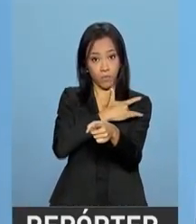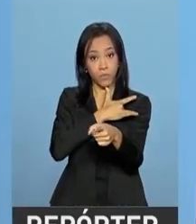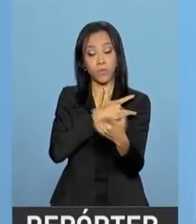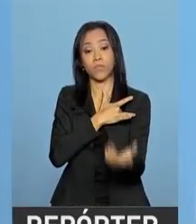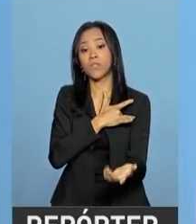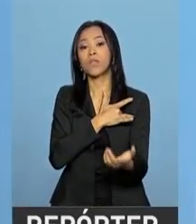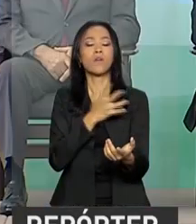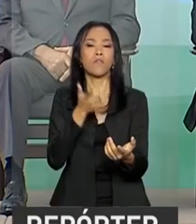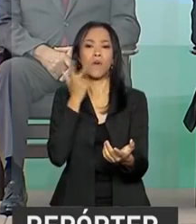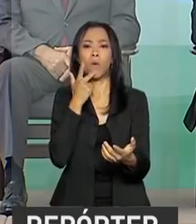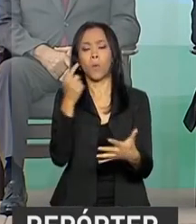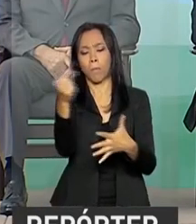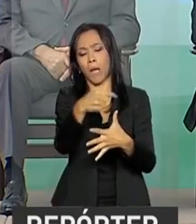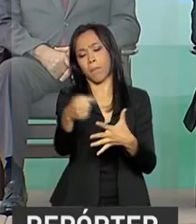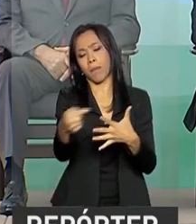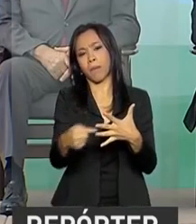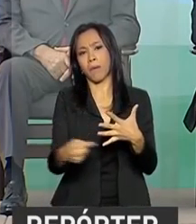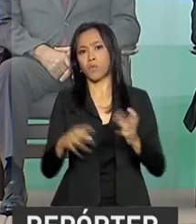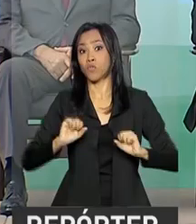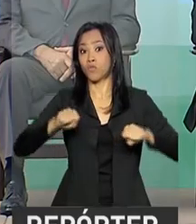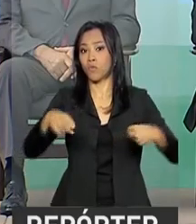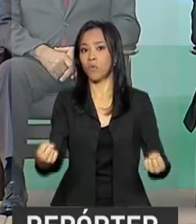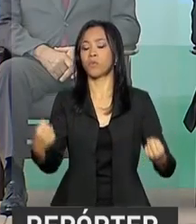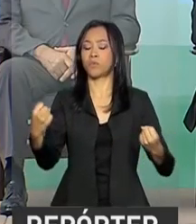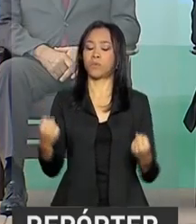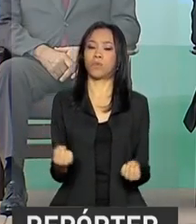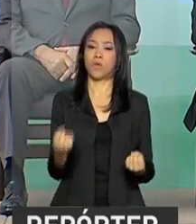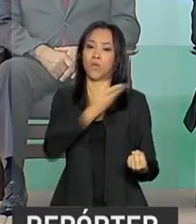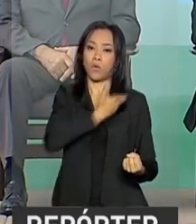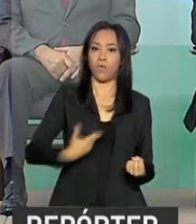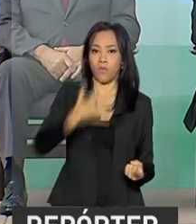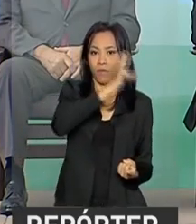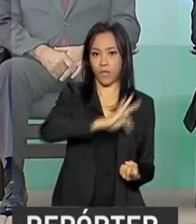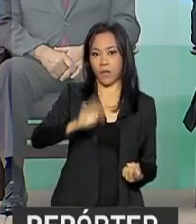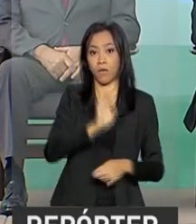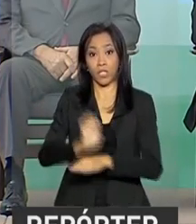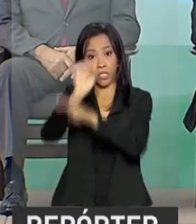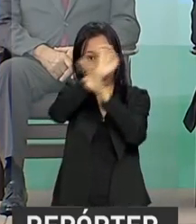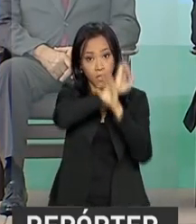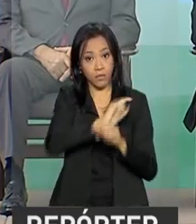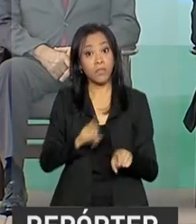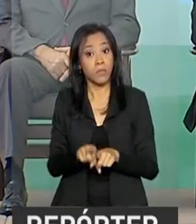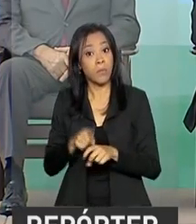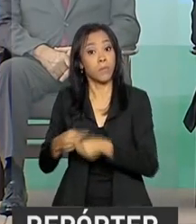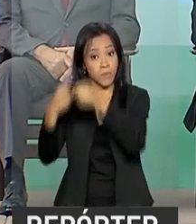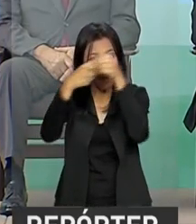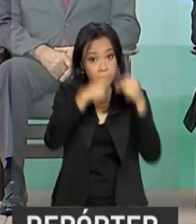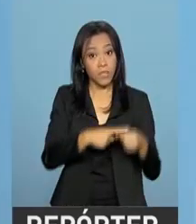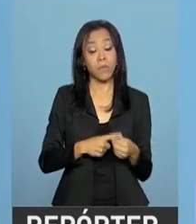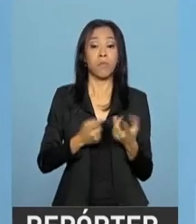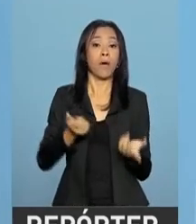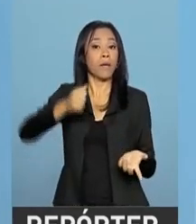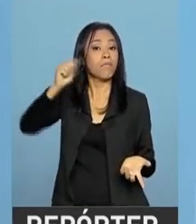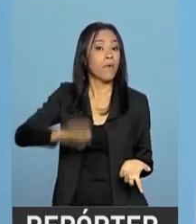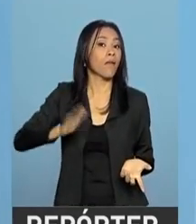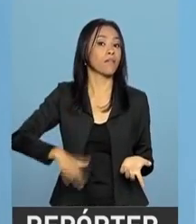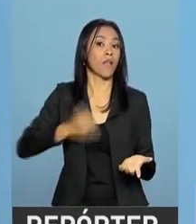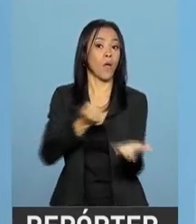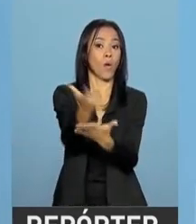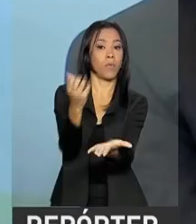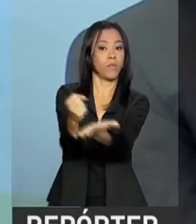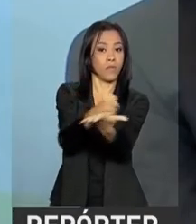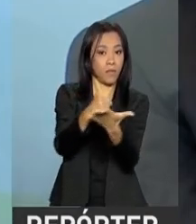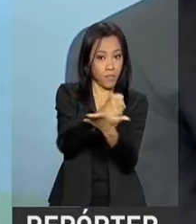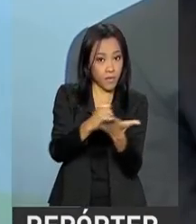apontou o esforço conjunto entre governo federal estados e municípios para baratear a compra de medicamentos